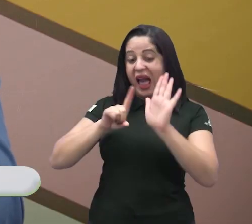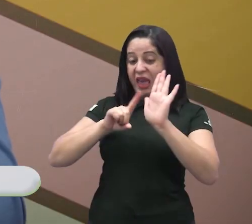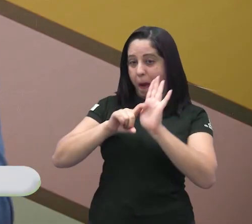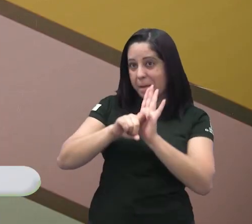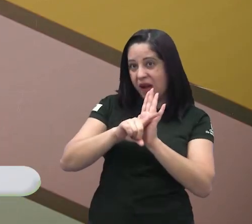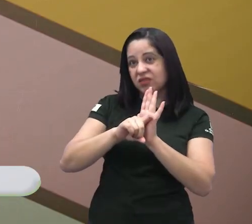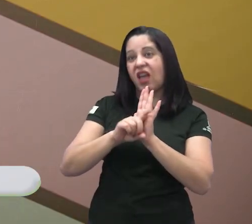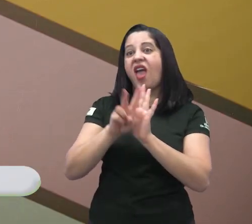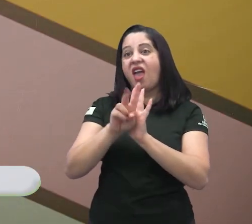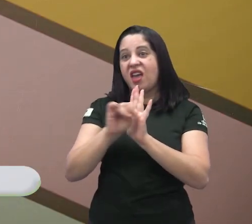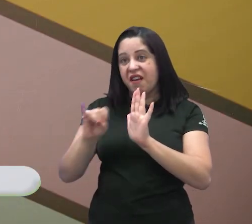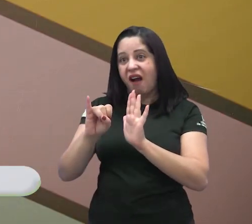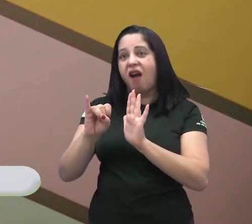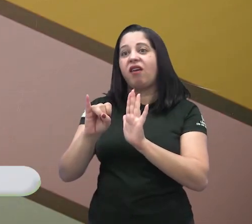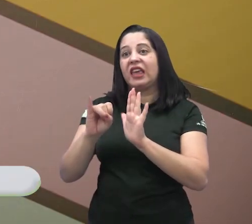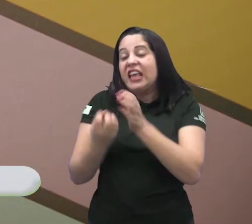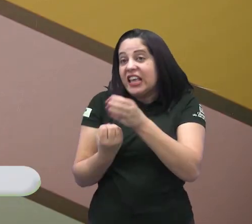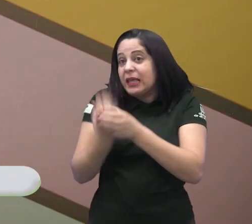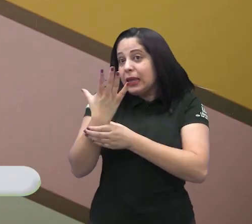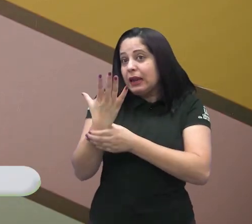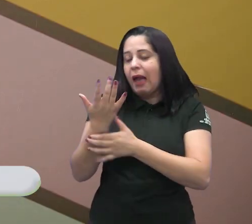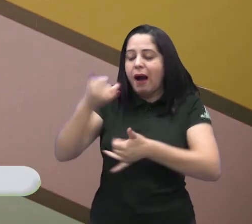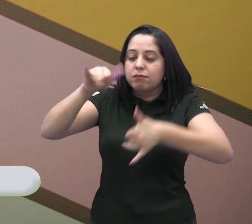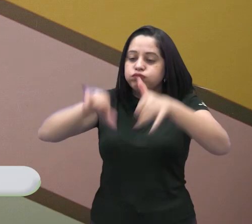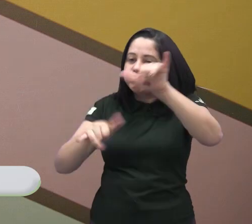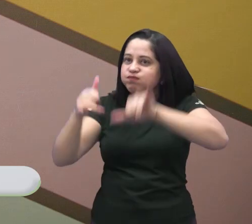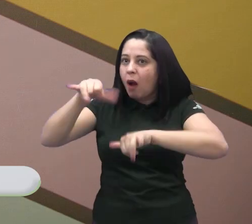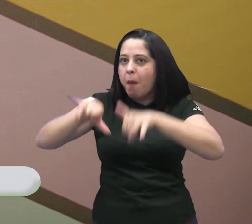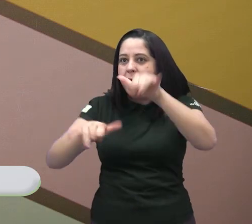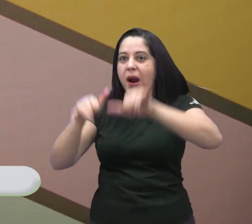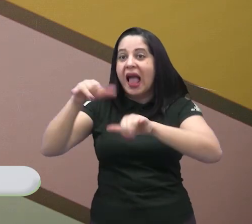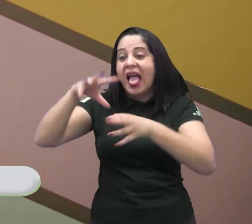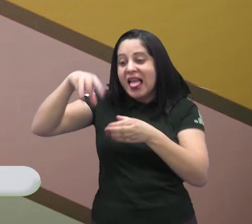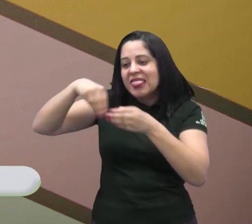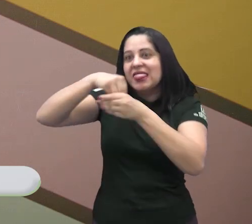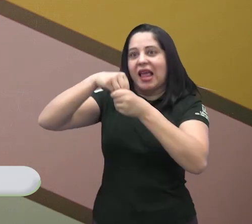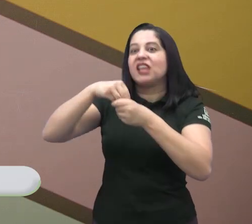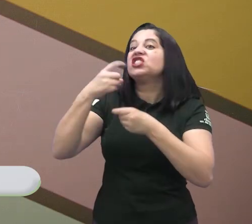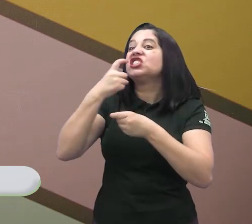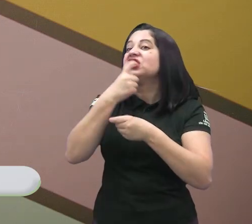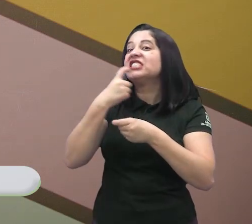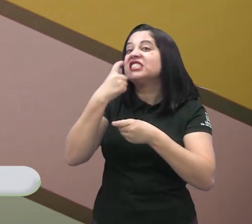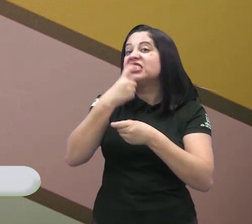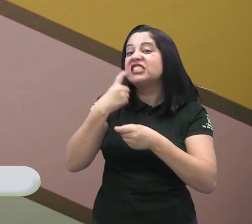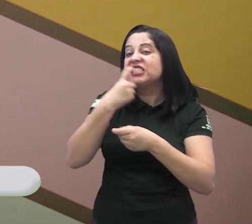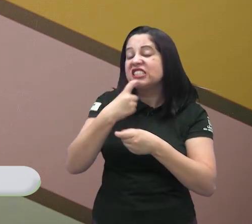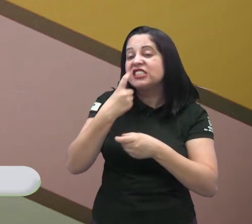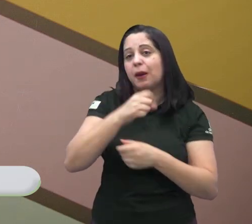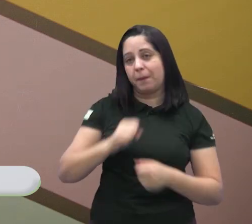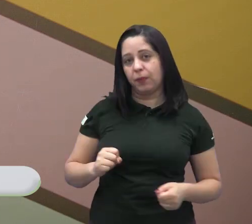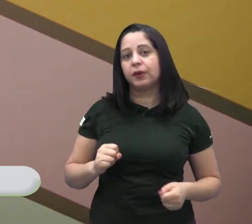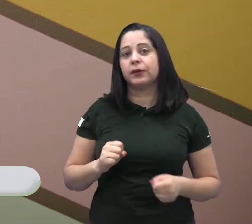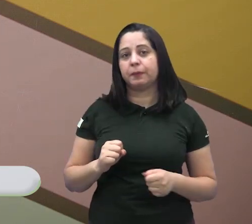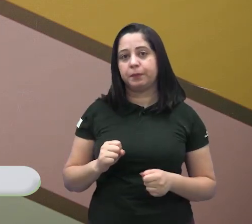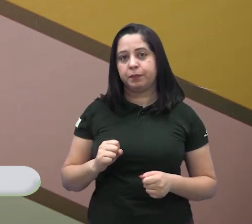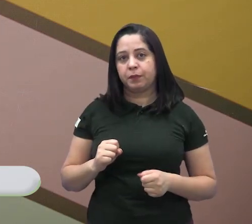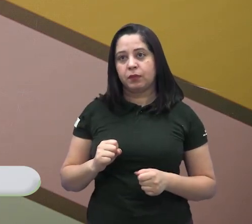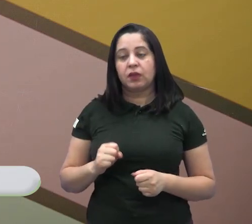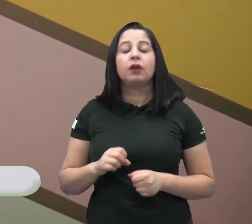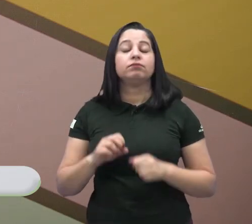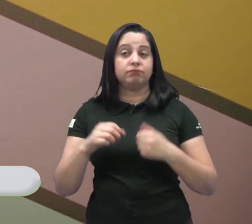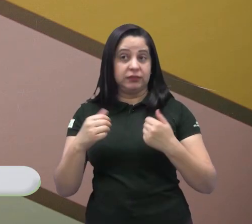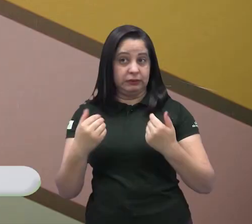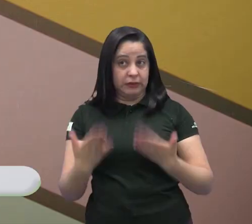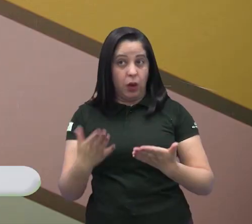ter a produção de toxinas. E essas toxinas dessas bactérias causam essa inflamação gengival. E uma vez que a